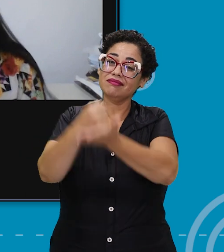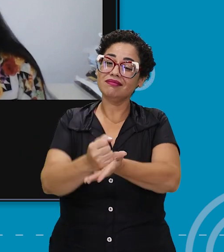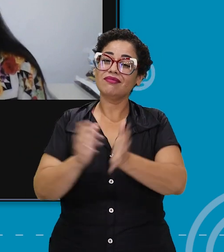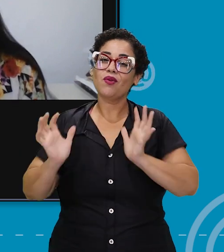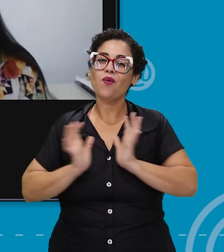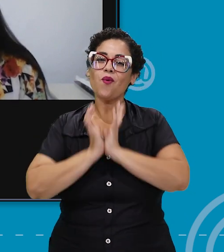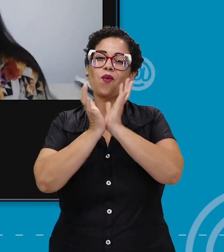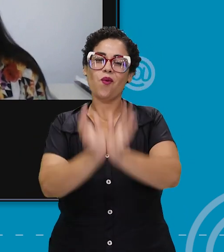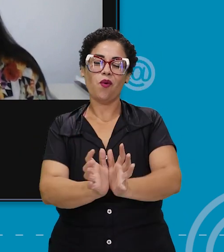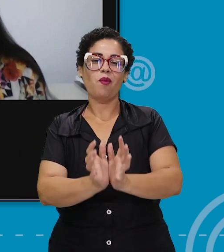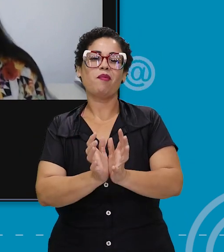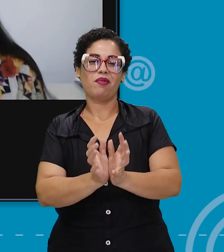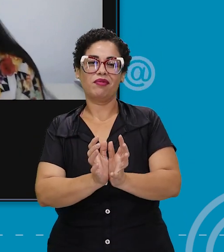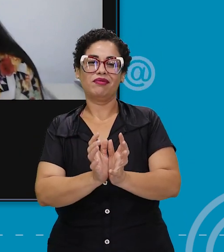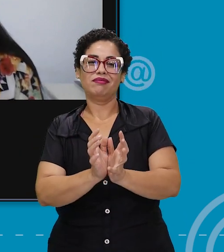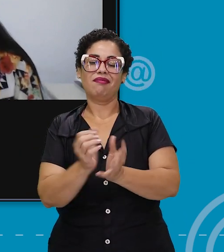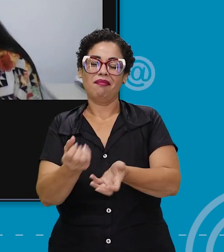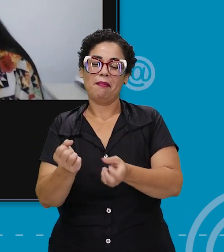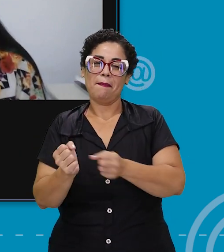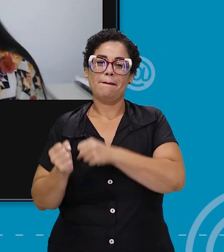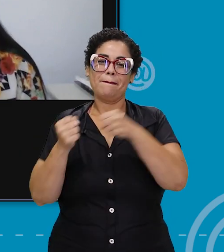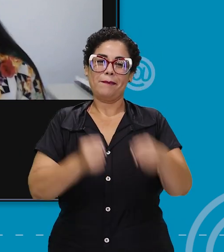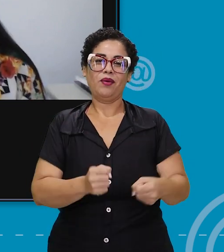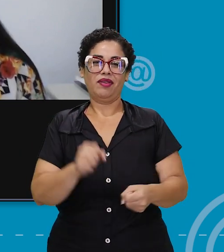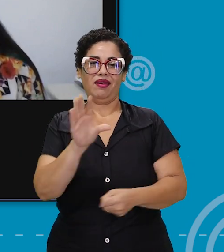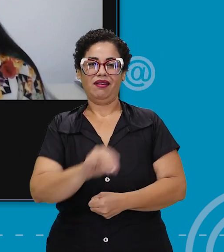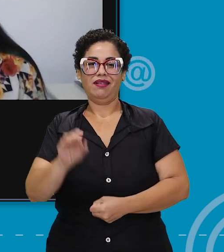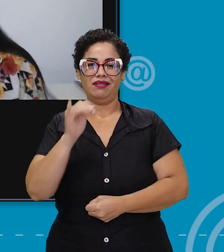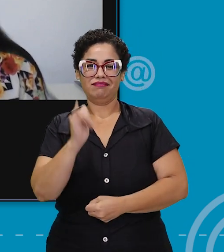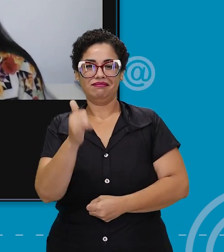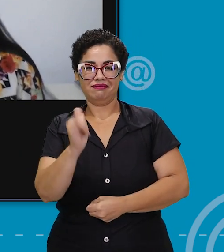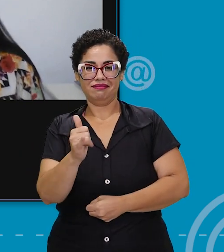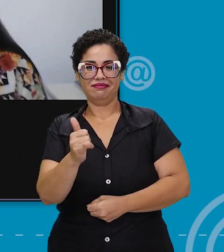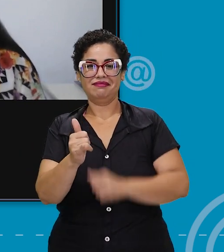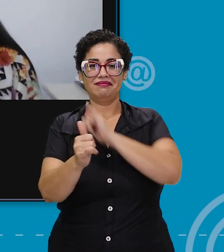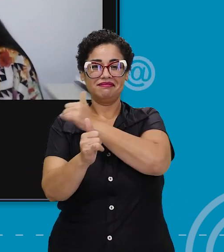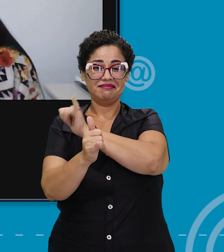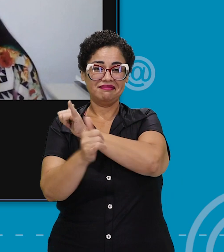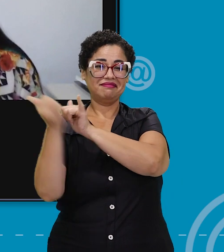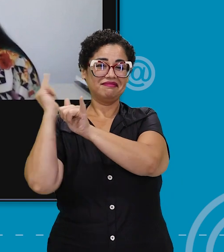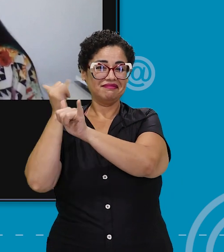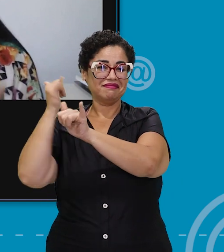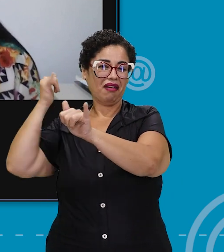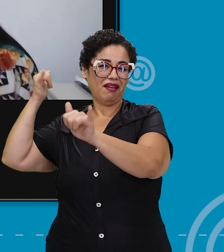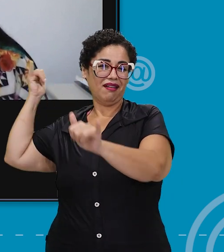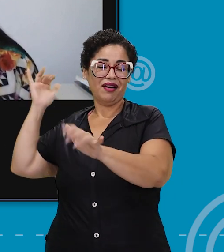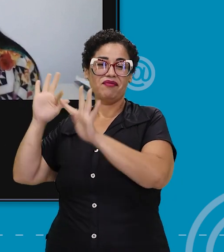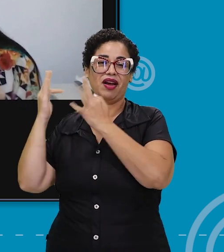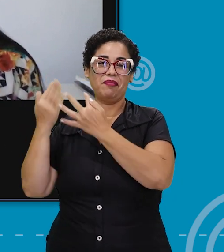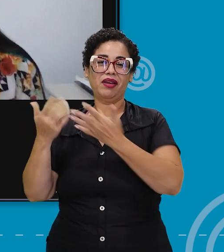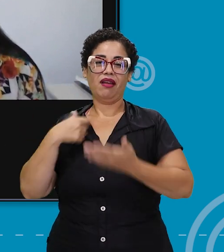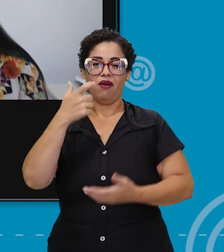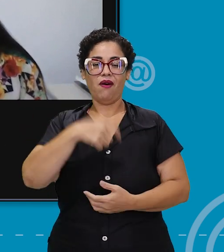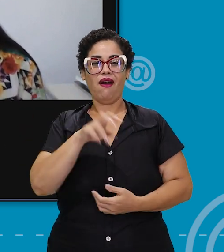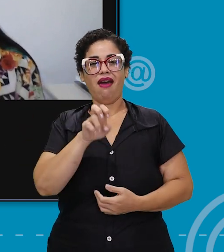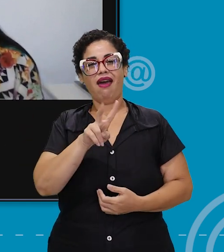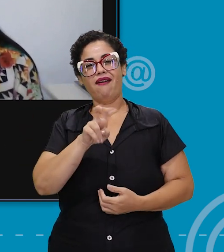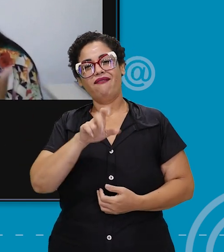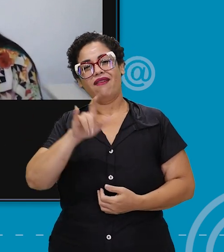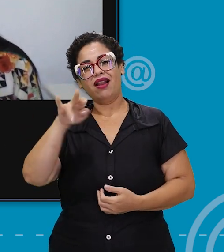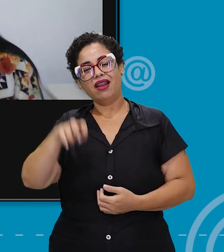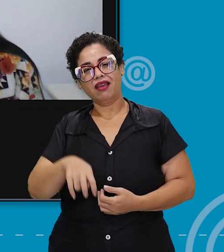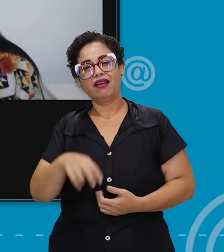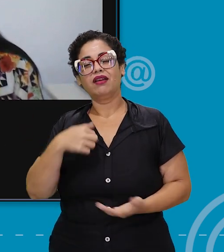inclusive sustentando as nossas falas. Então, assim, além da gente estar aqui, por exemplo, além de eu estar aqui como Evelyn,